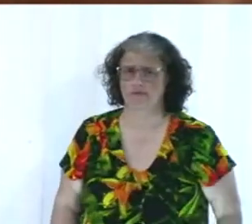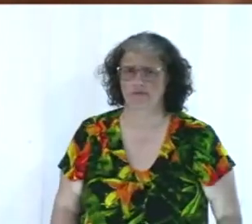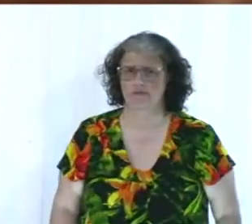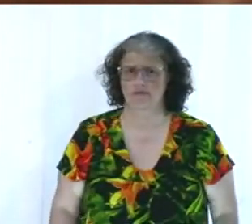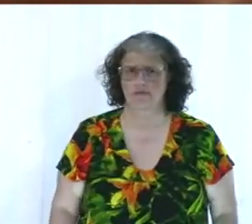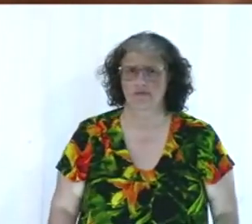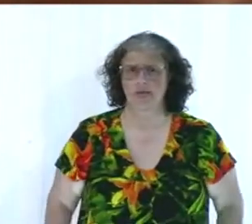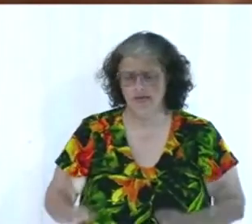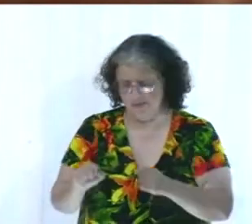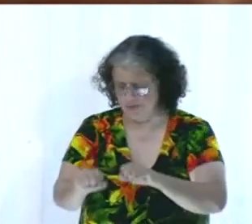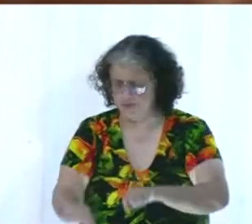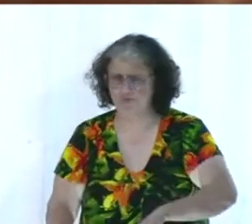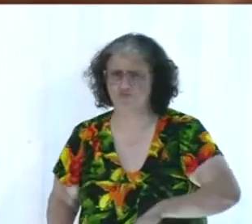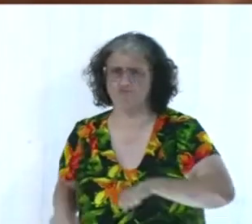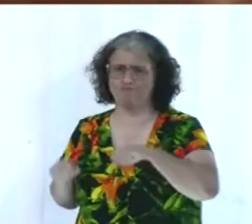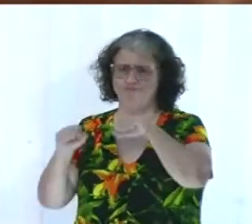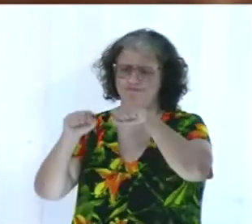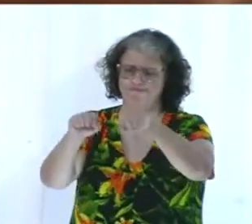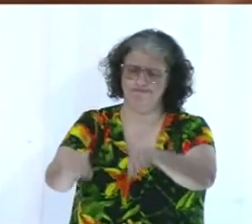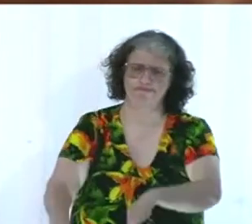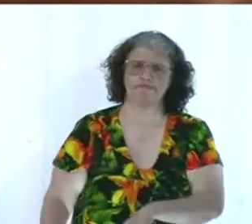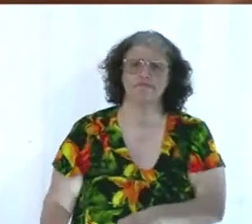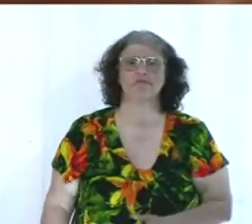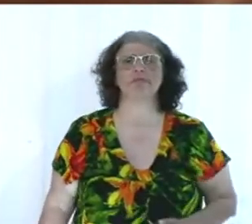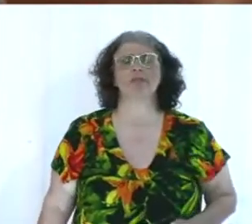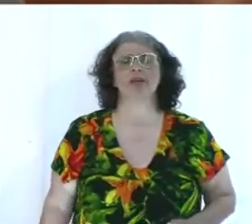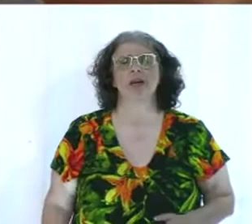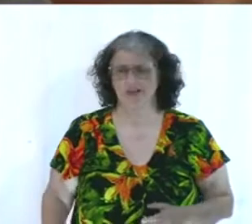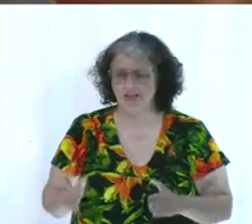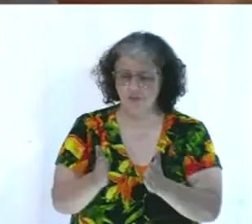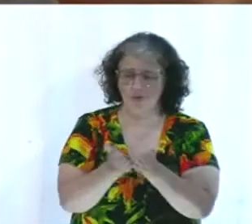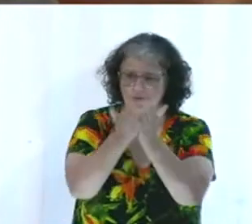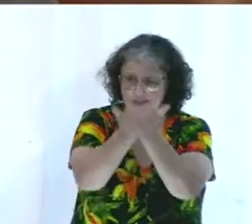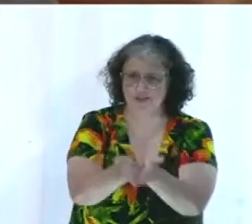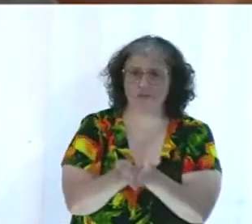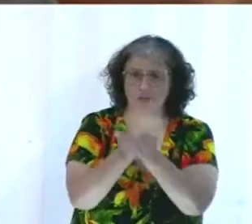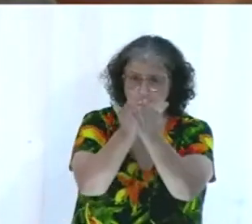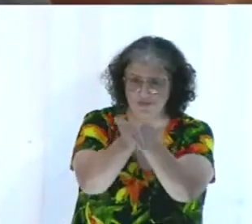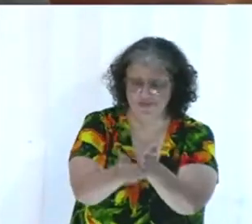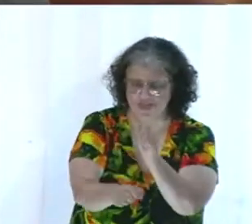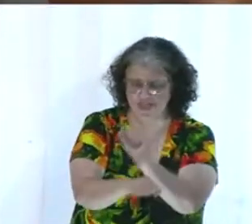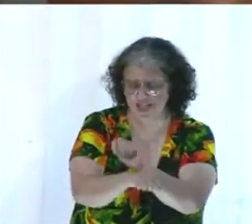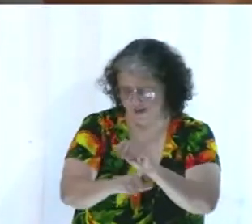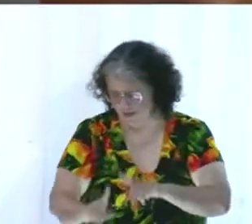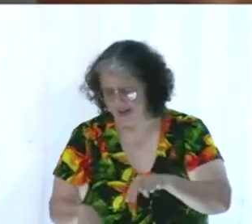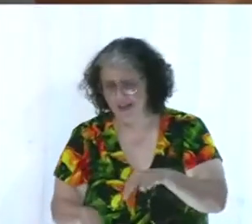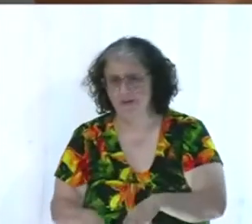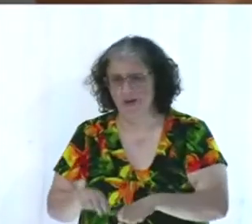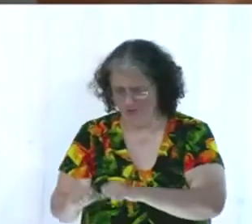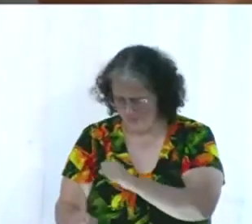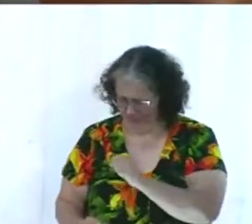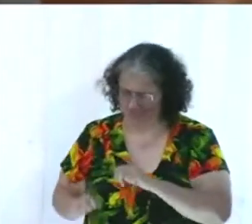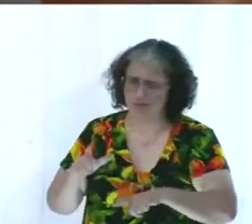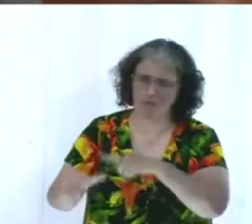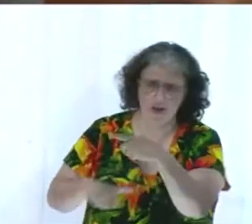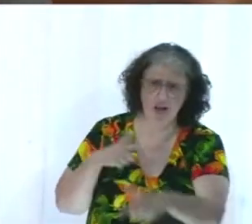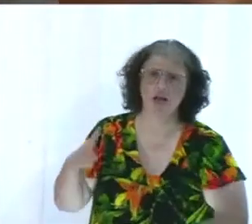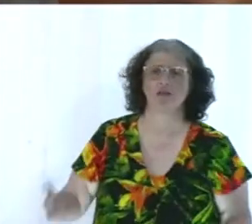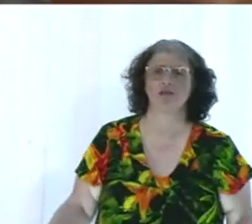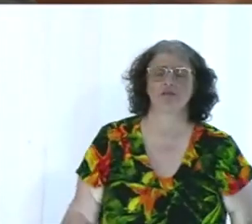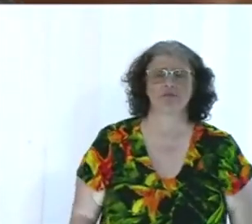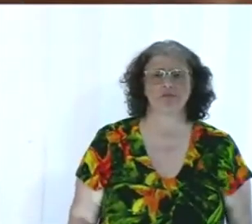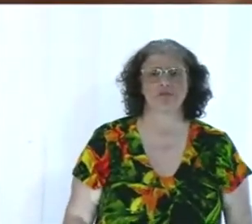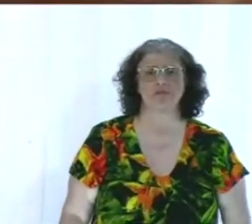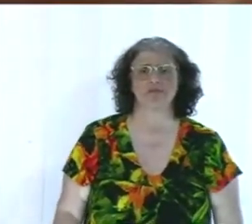Mas alguns não, alguns exigem tanta coisa. E Jesus, interessante, entra em Jerusalém montado